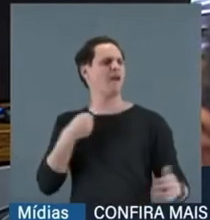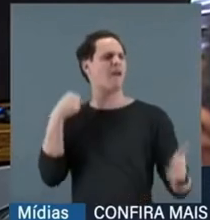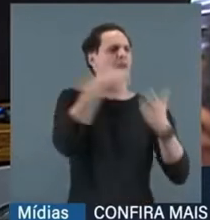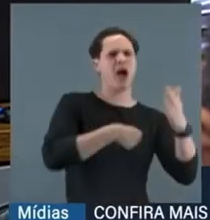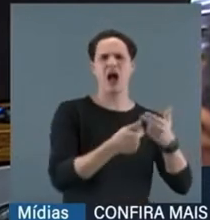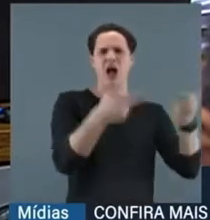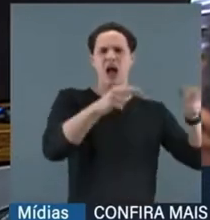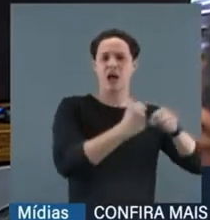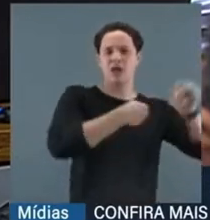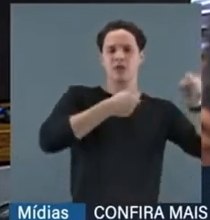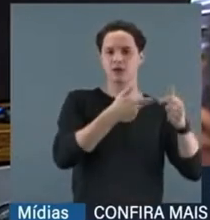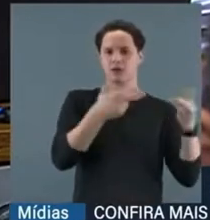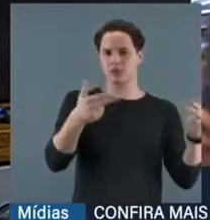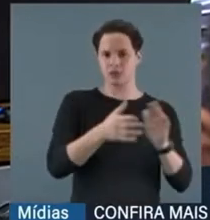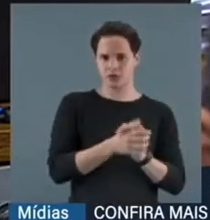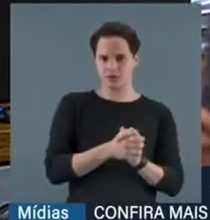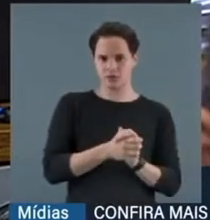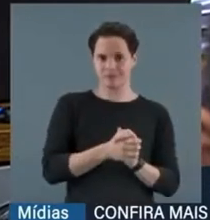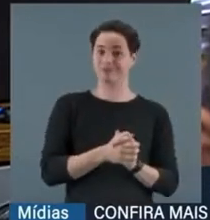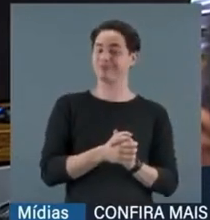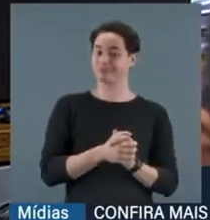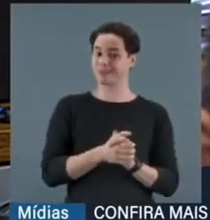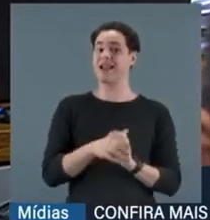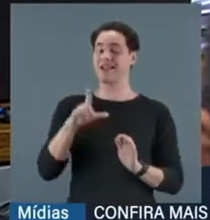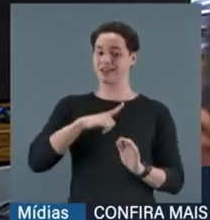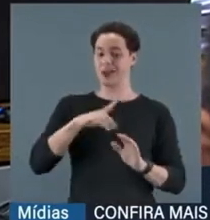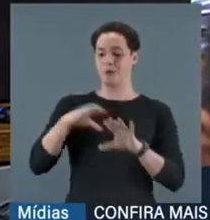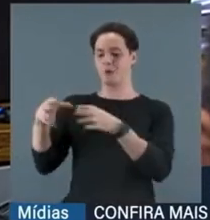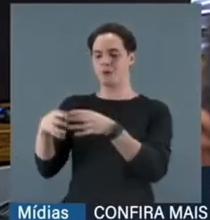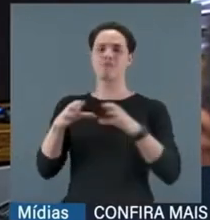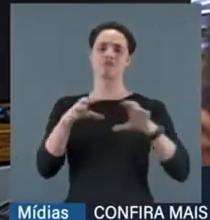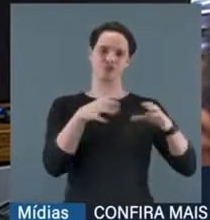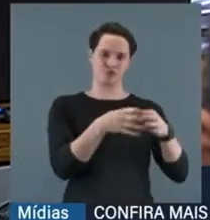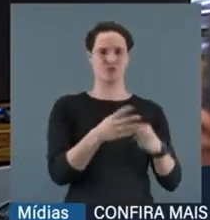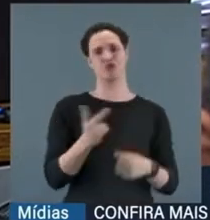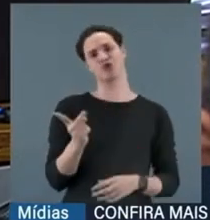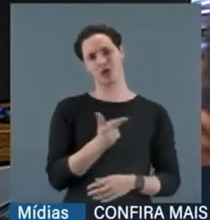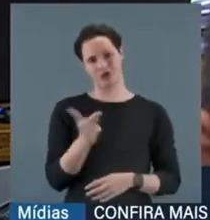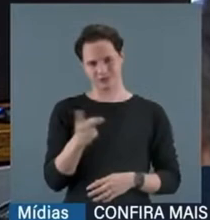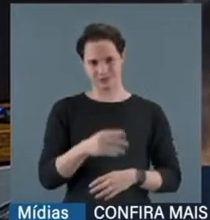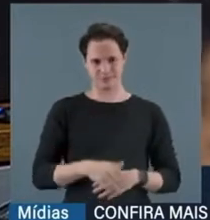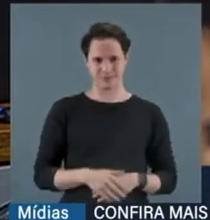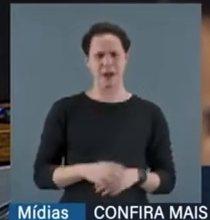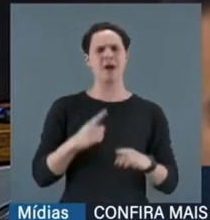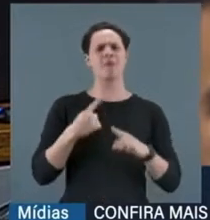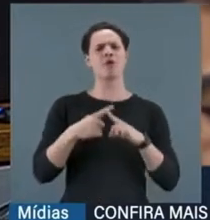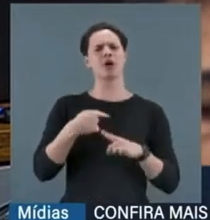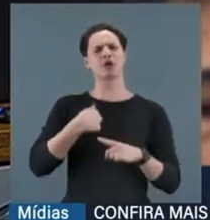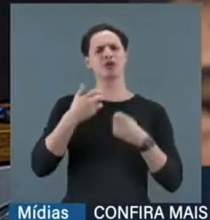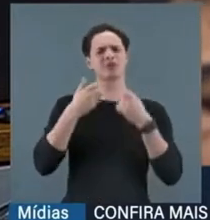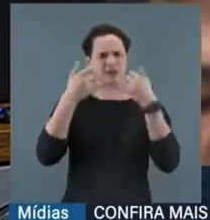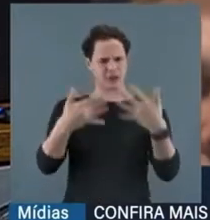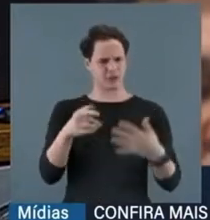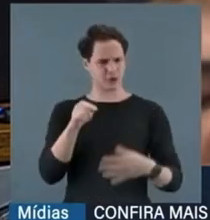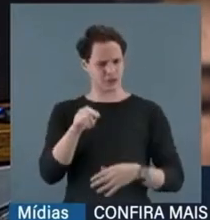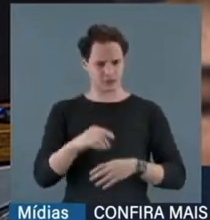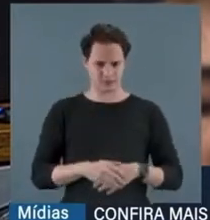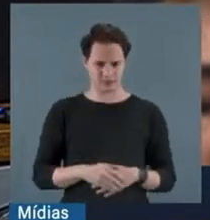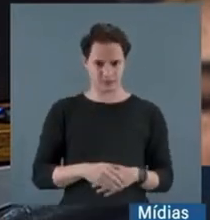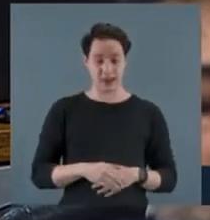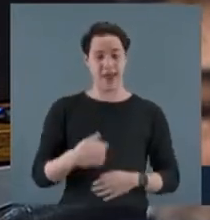sou bolsonarista eu quando eu leio o depoimento do senhor